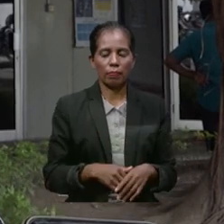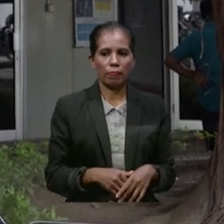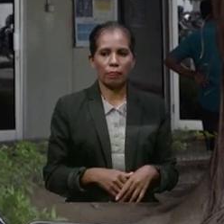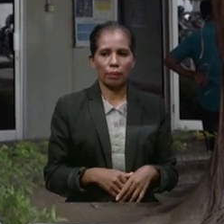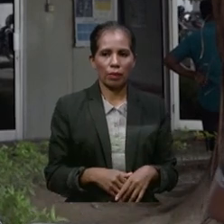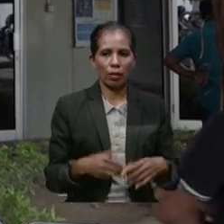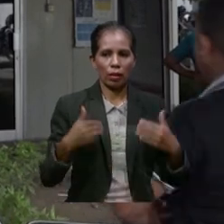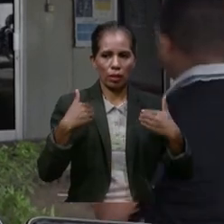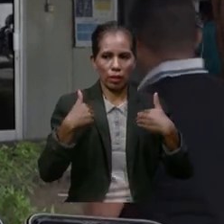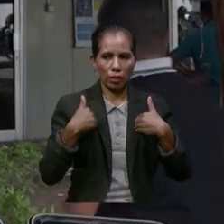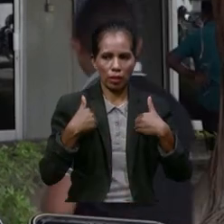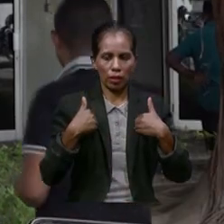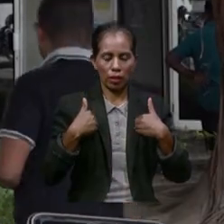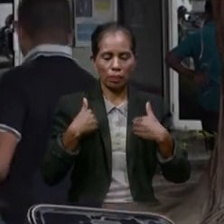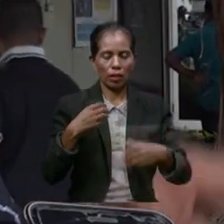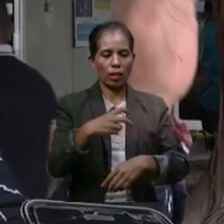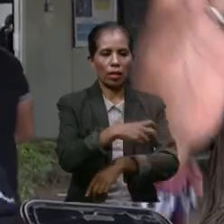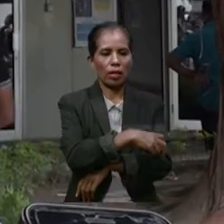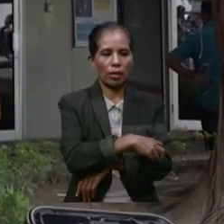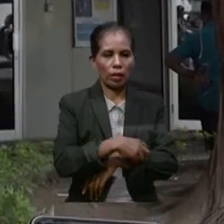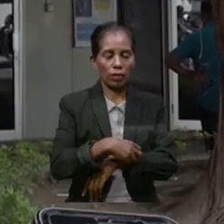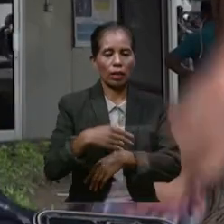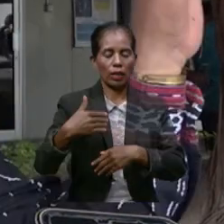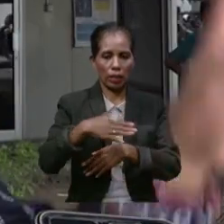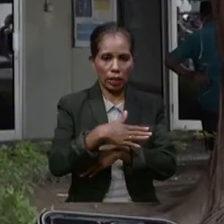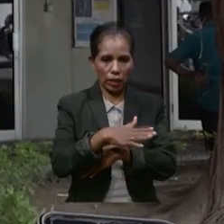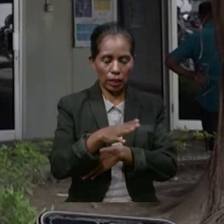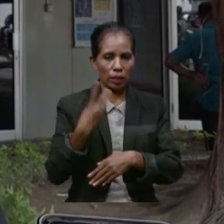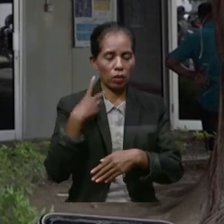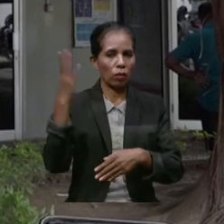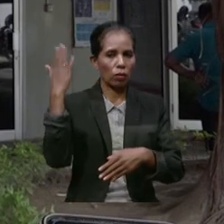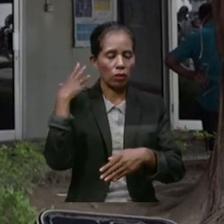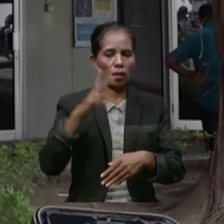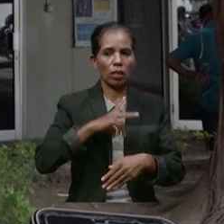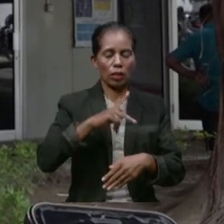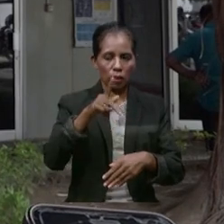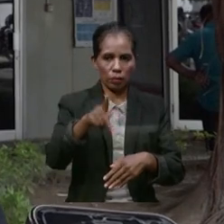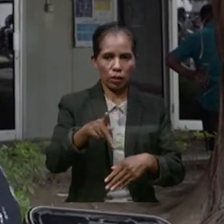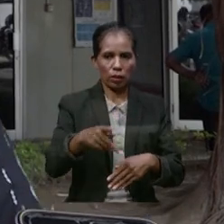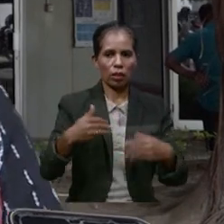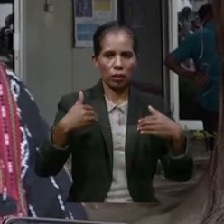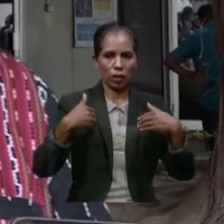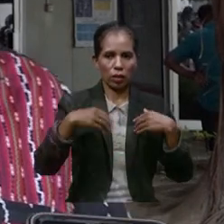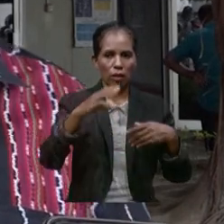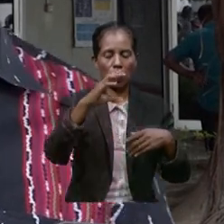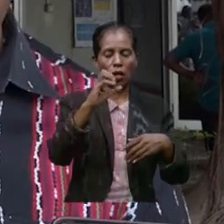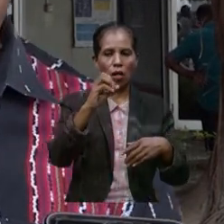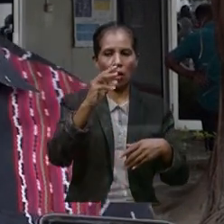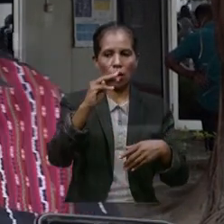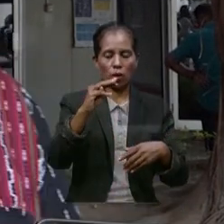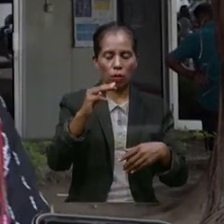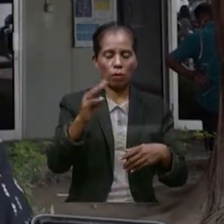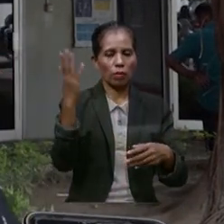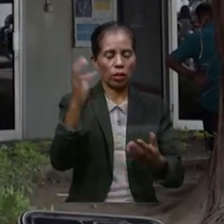moso illegal fishing ne liliu iha itania parte ulu ni nian los palos ne bane acontece com ne acontece incluimos so